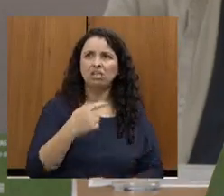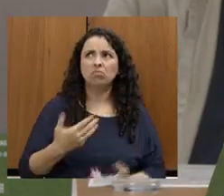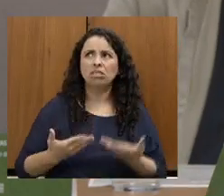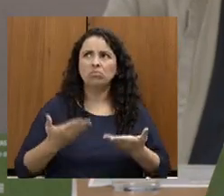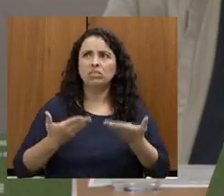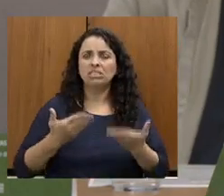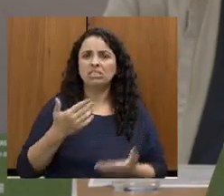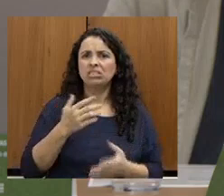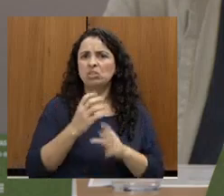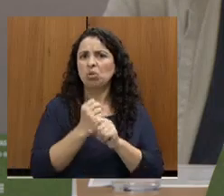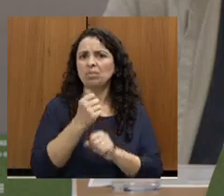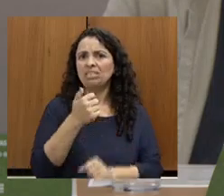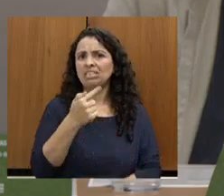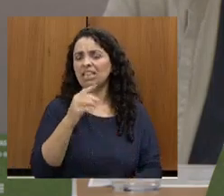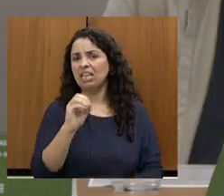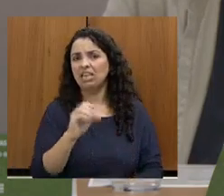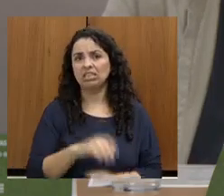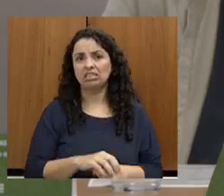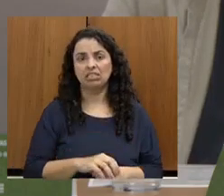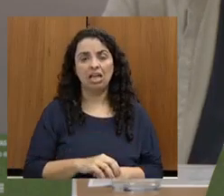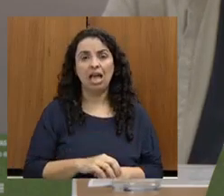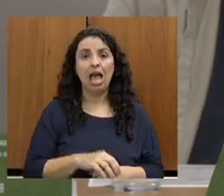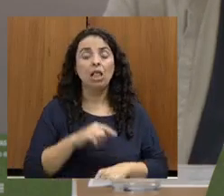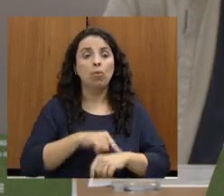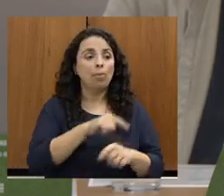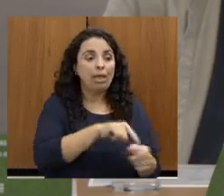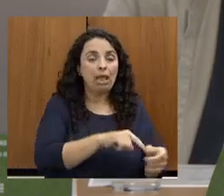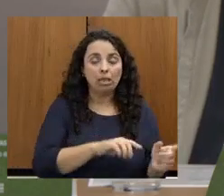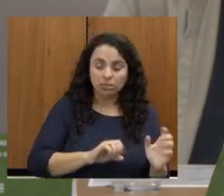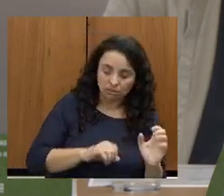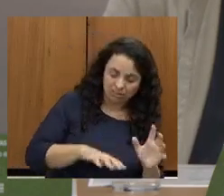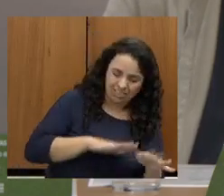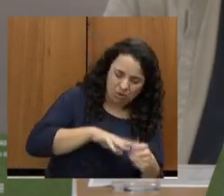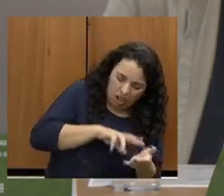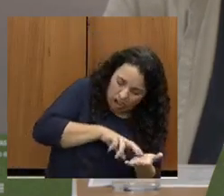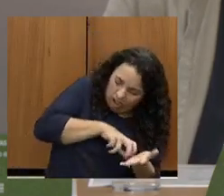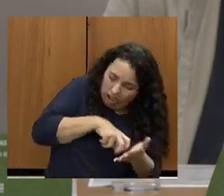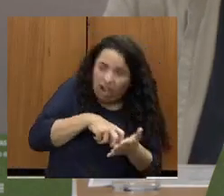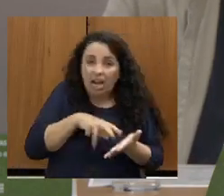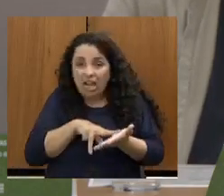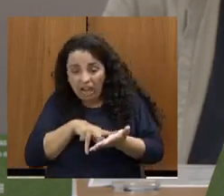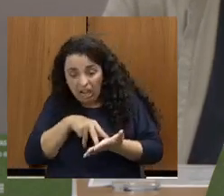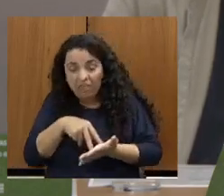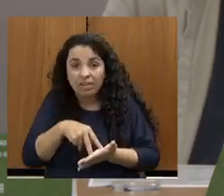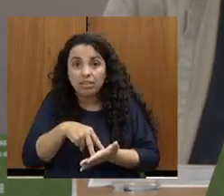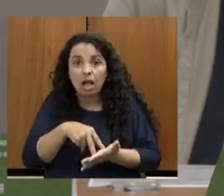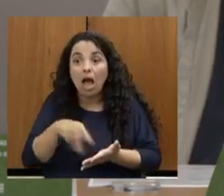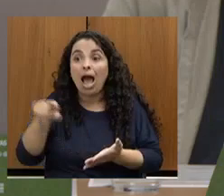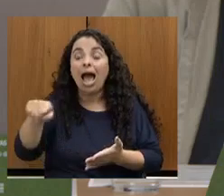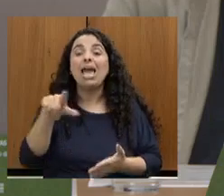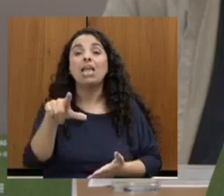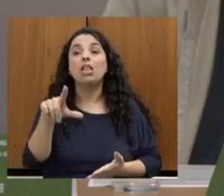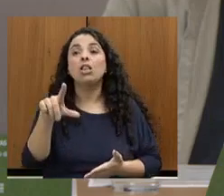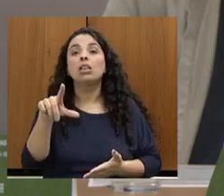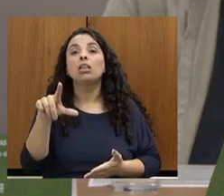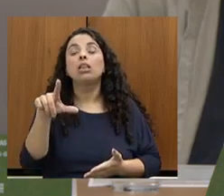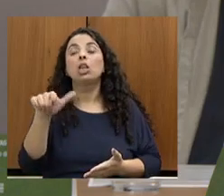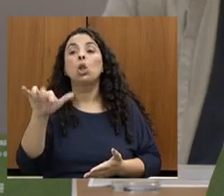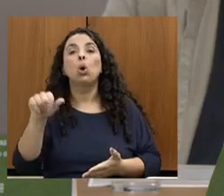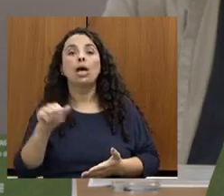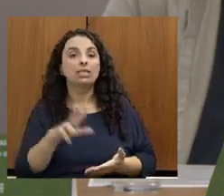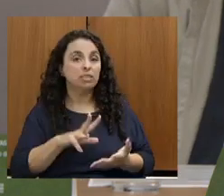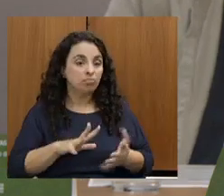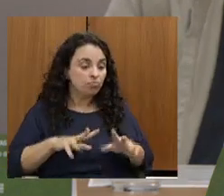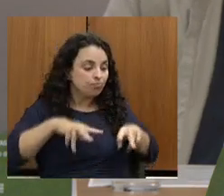Quando o Davi tenta se levantar, ele sobe em cima do Davi e mobiliza os seus braços com os